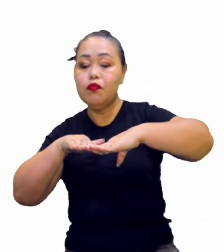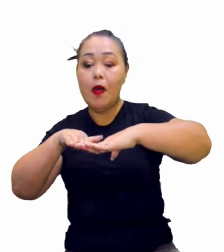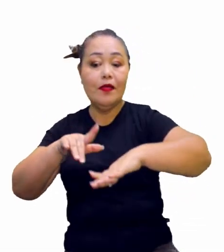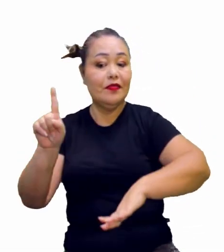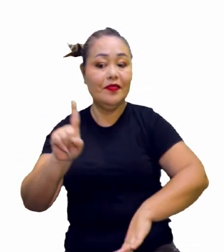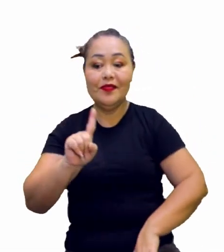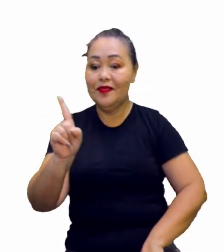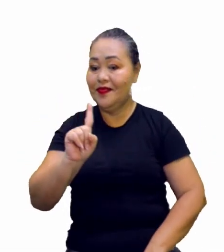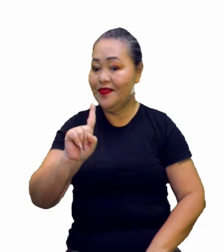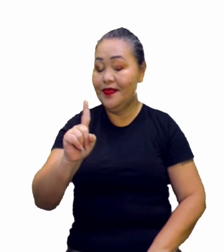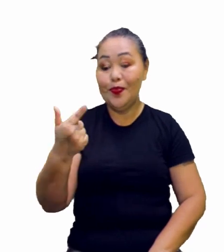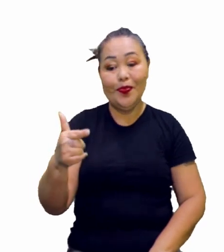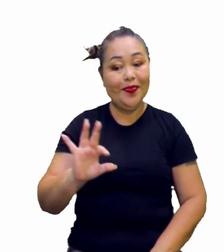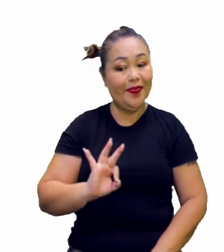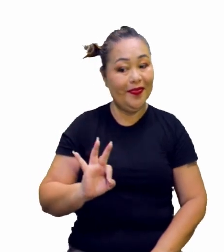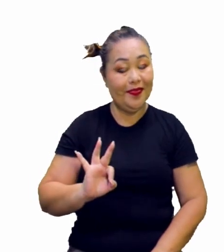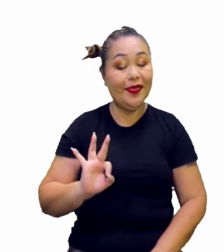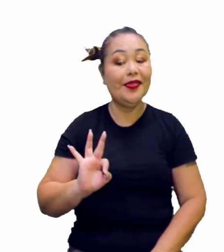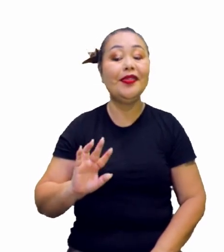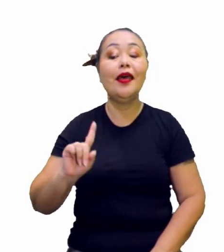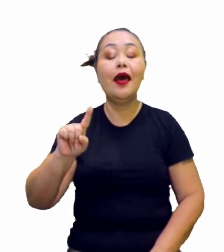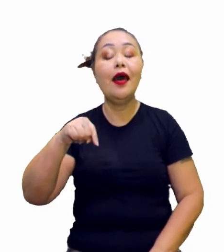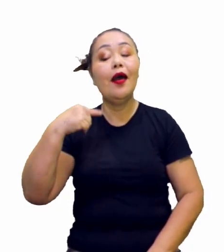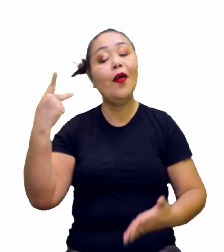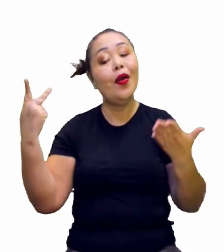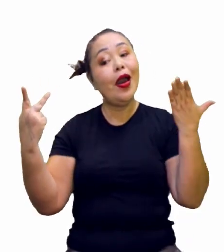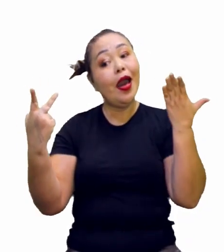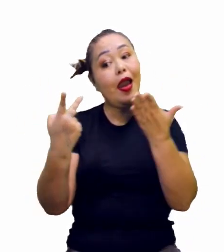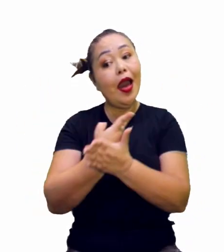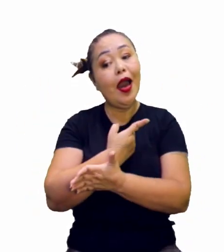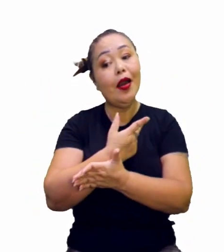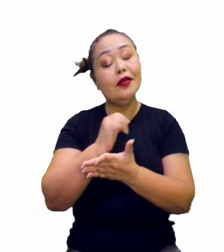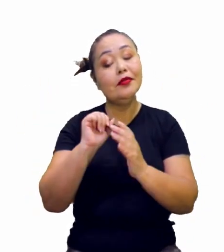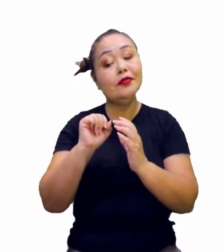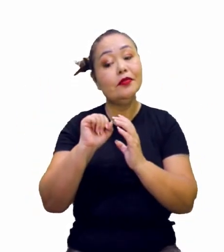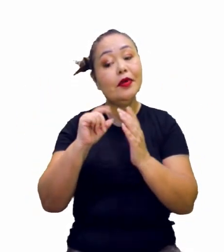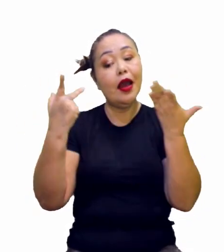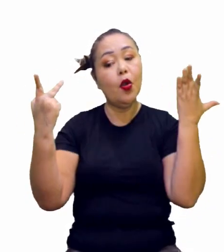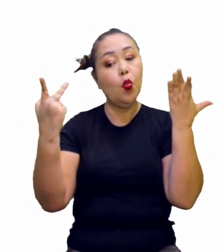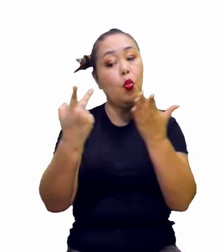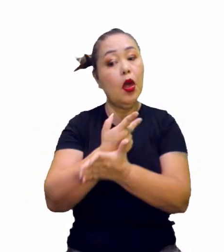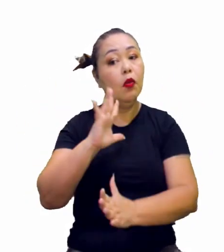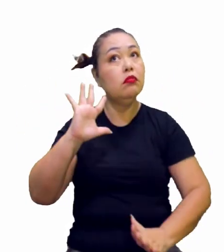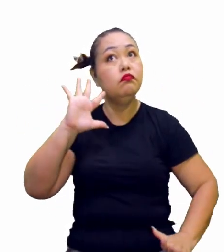tem. A não ser que aconteça algum